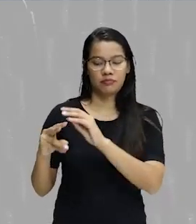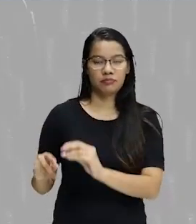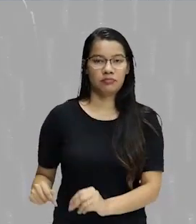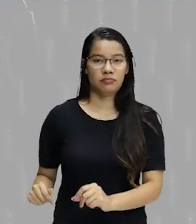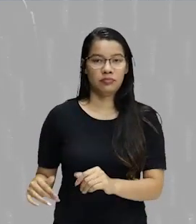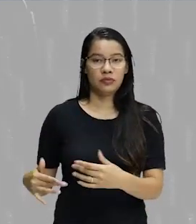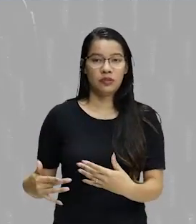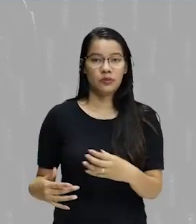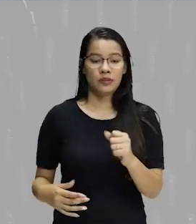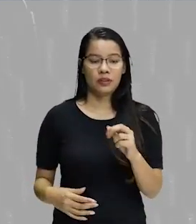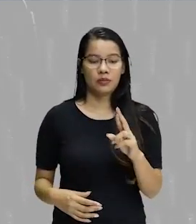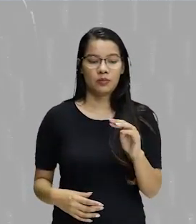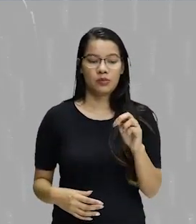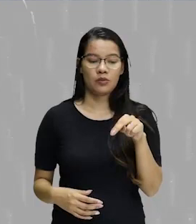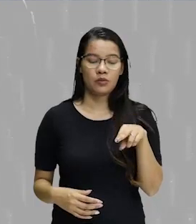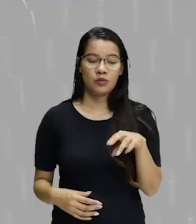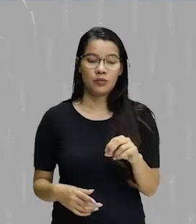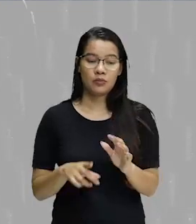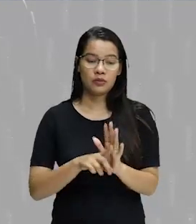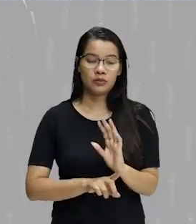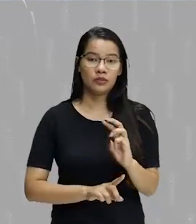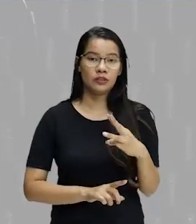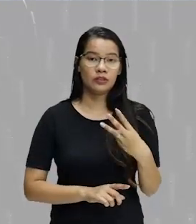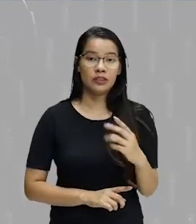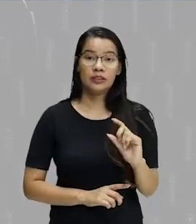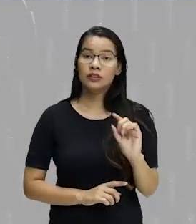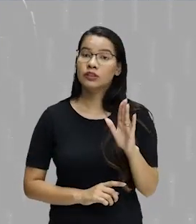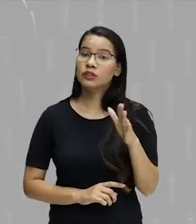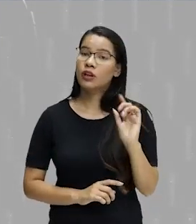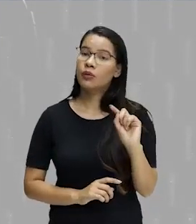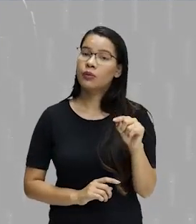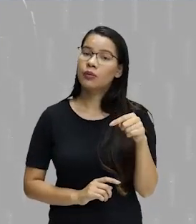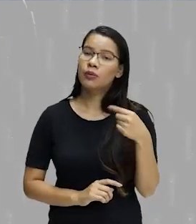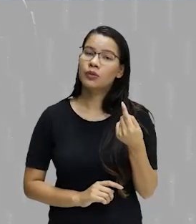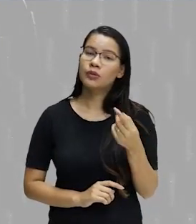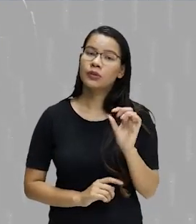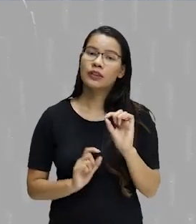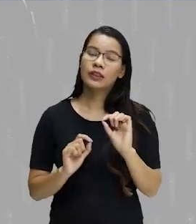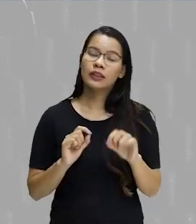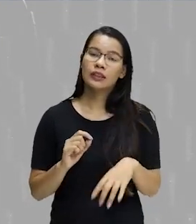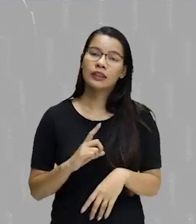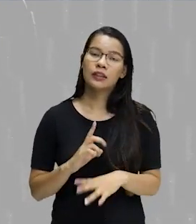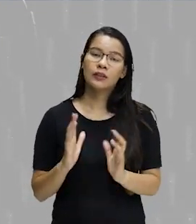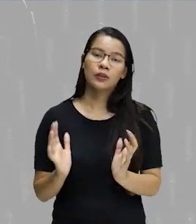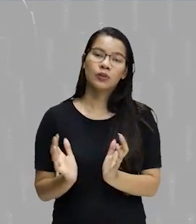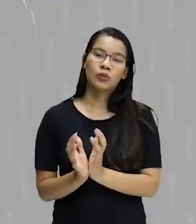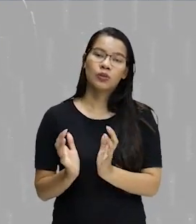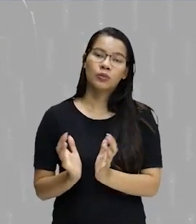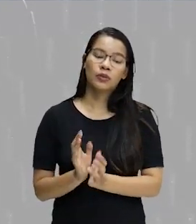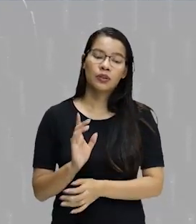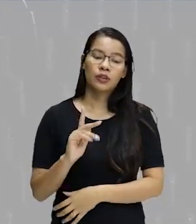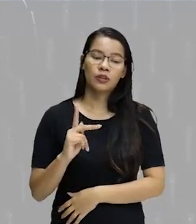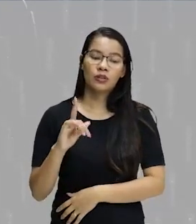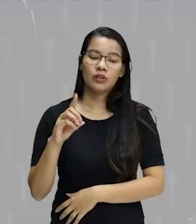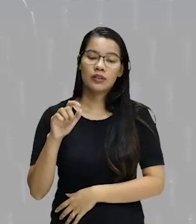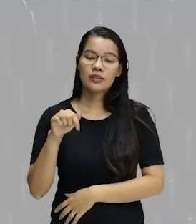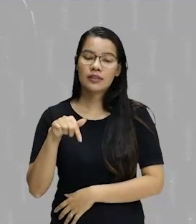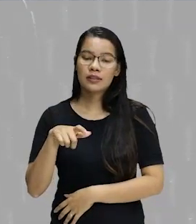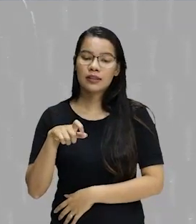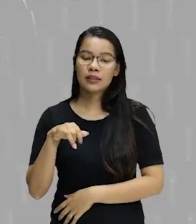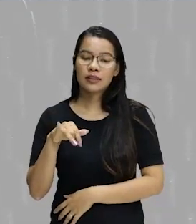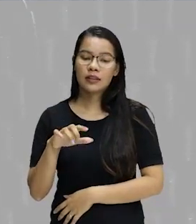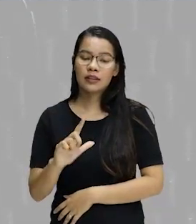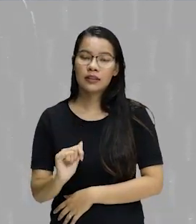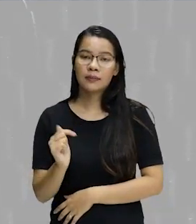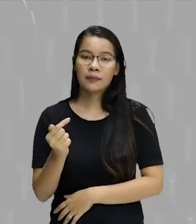aqui o carbono NOx -3. O outro carbono, que é o carbono que tem um grupo hidroxila, né?